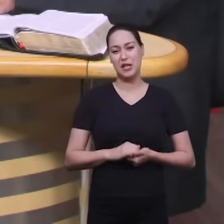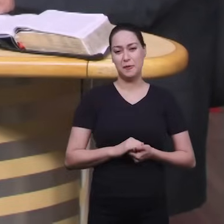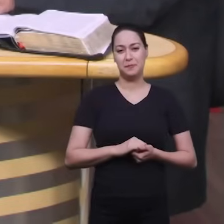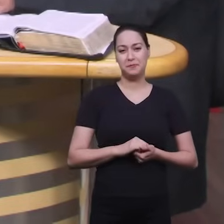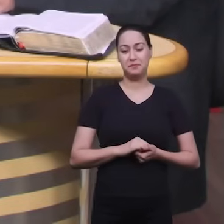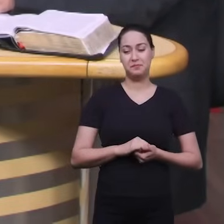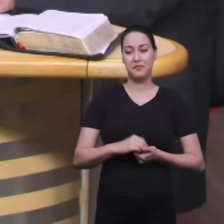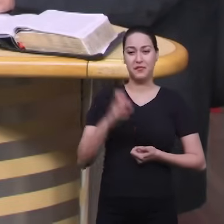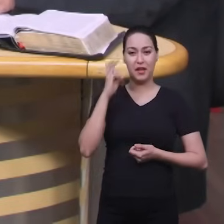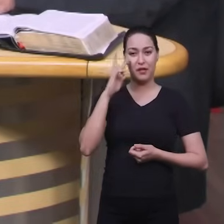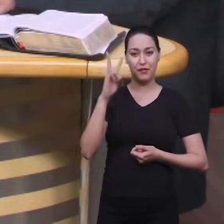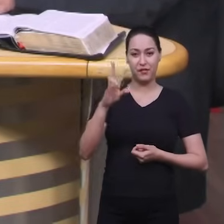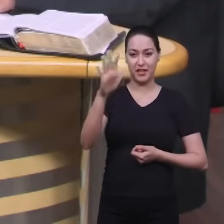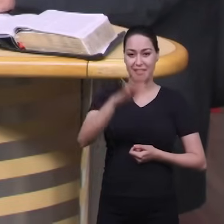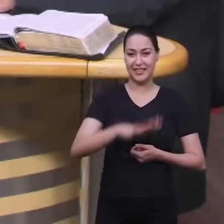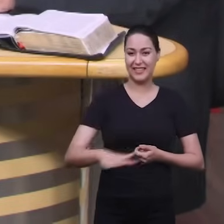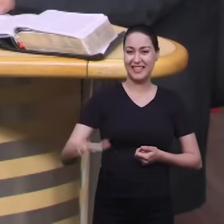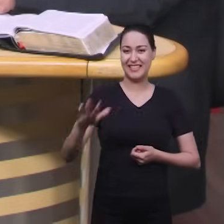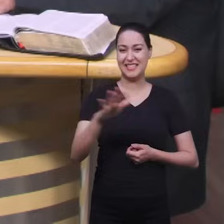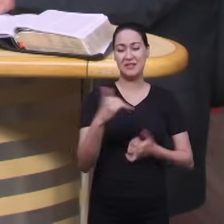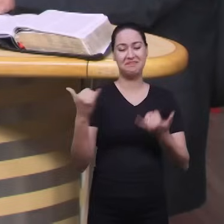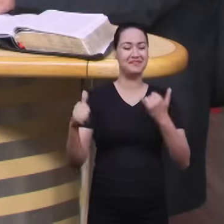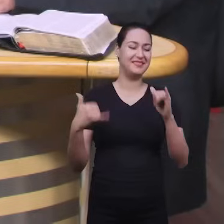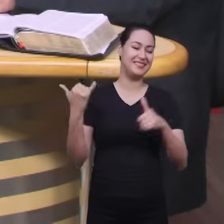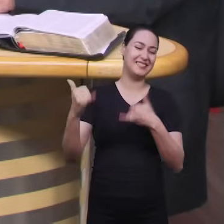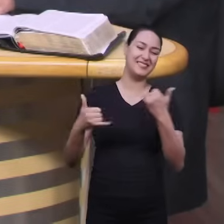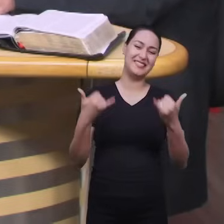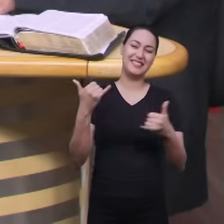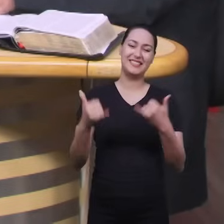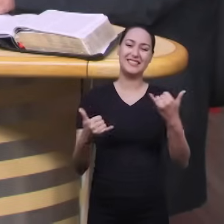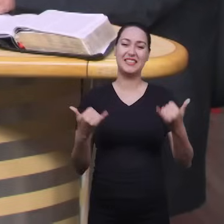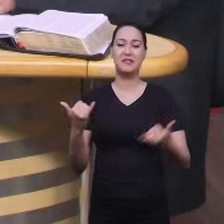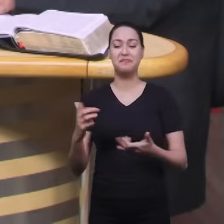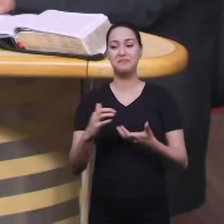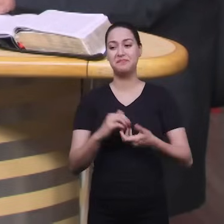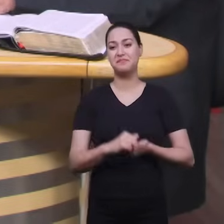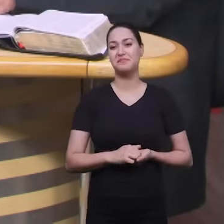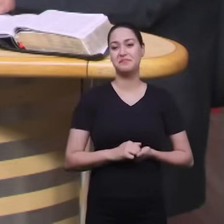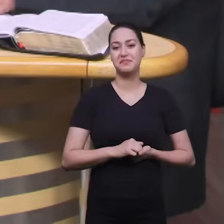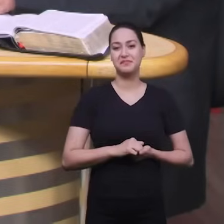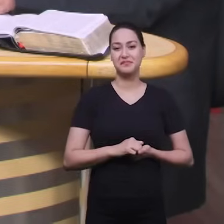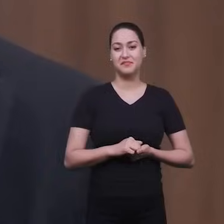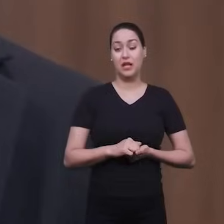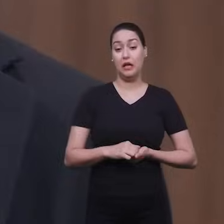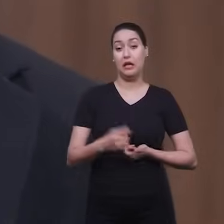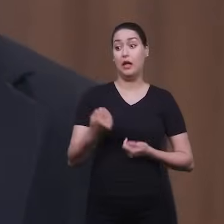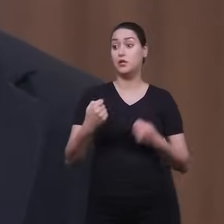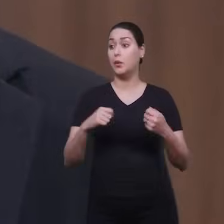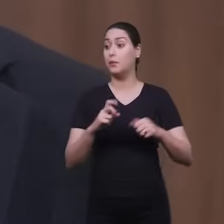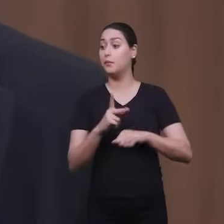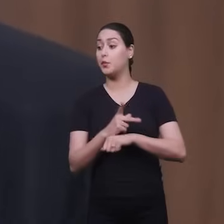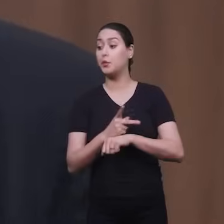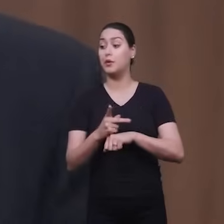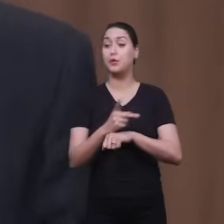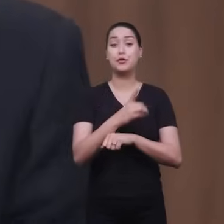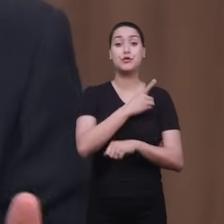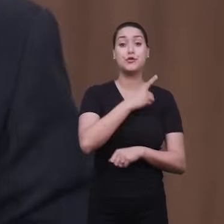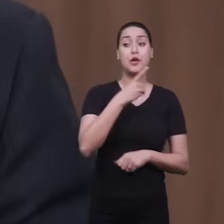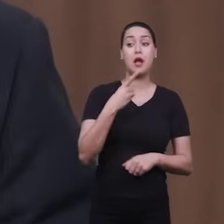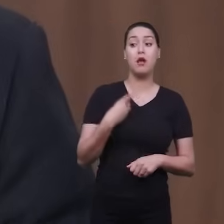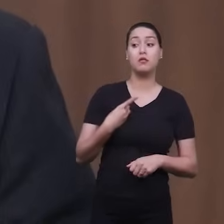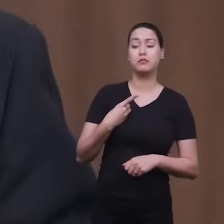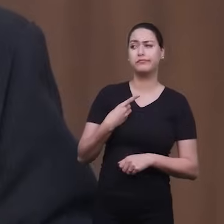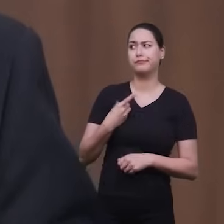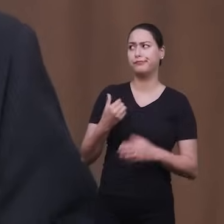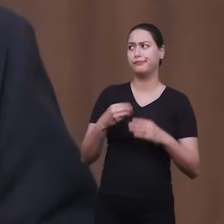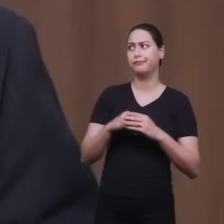quando você vê na região na nossa área lá eu tô precisando de um diácono aqui você